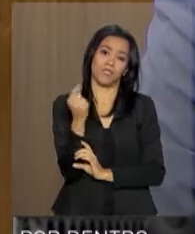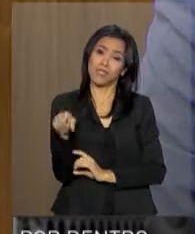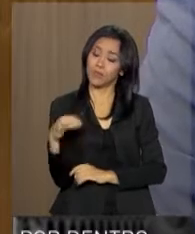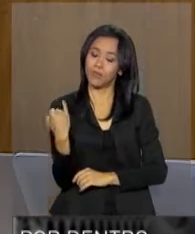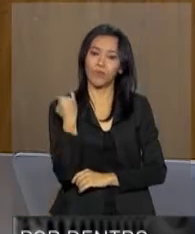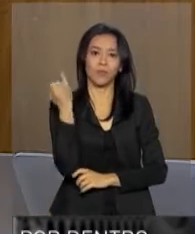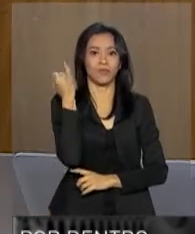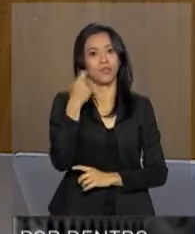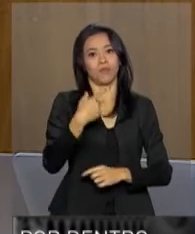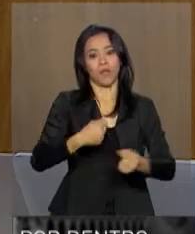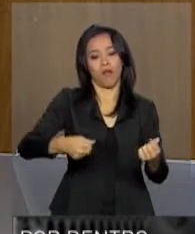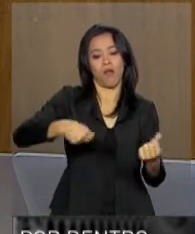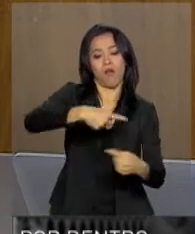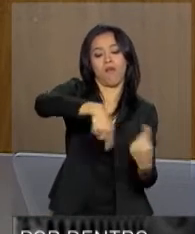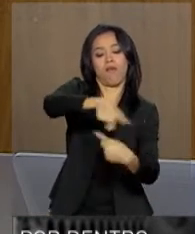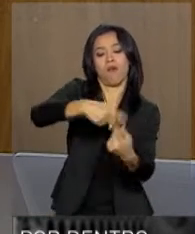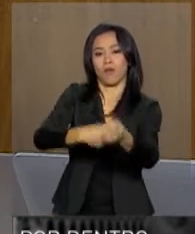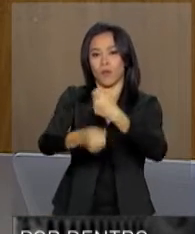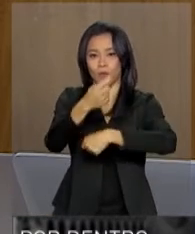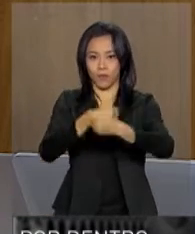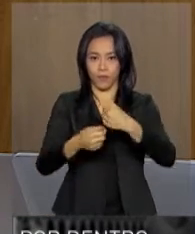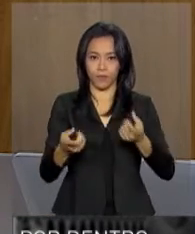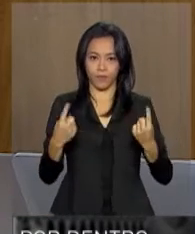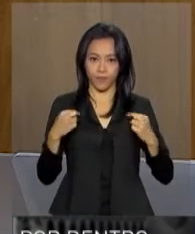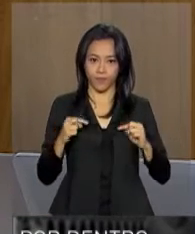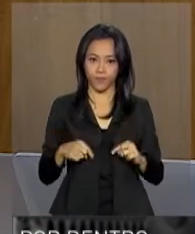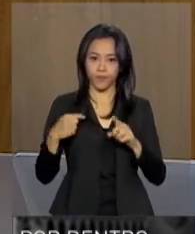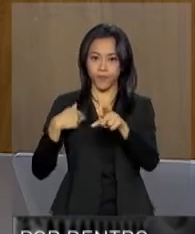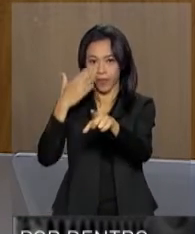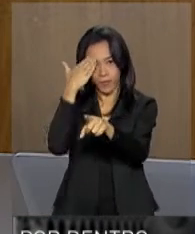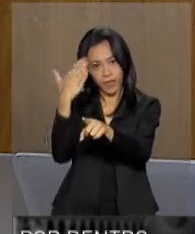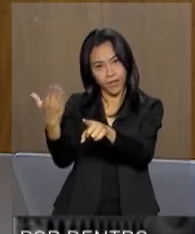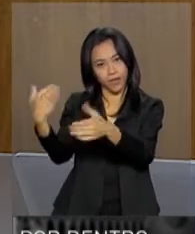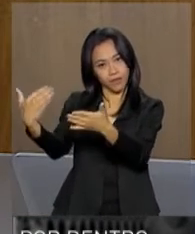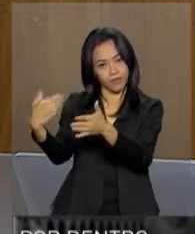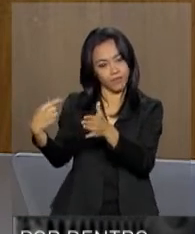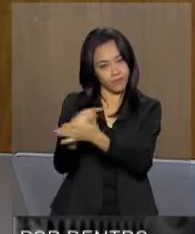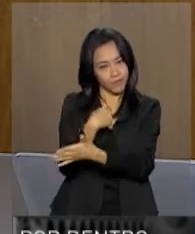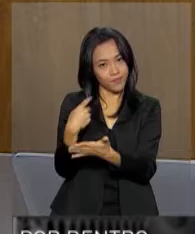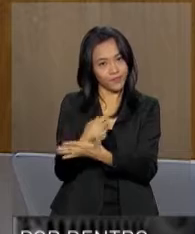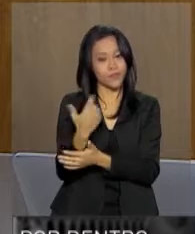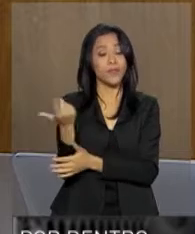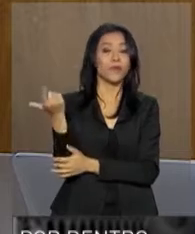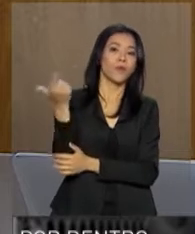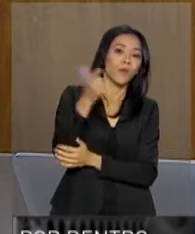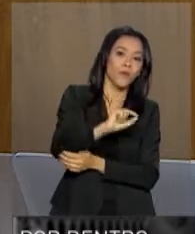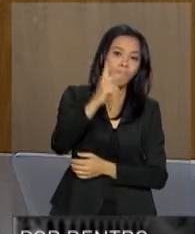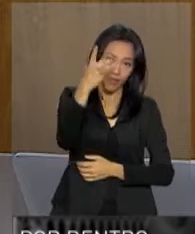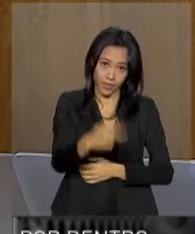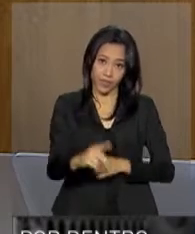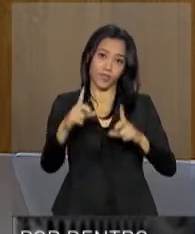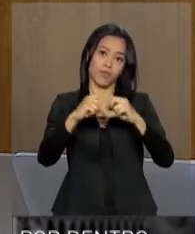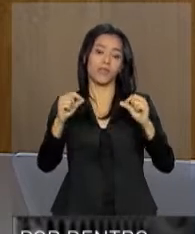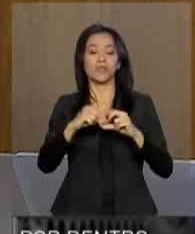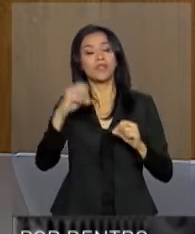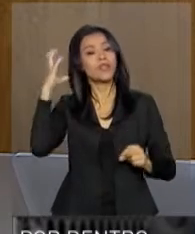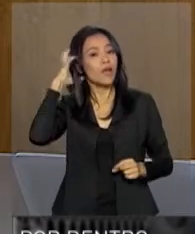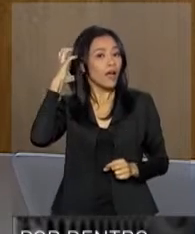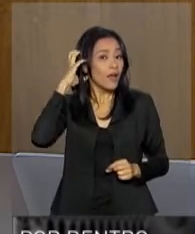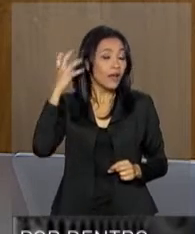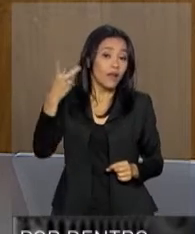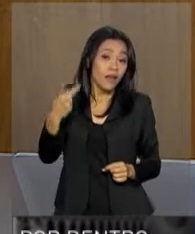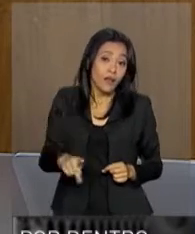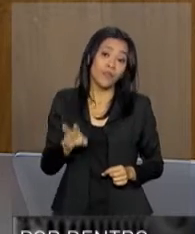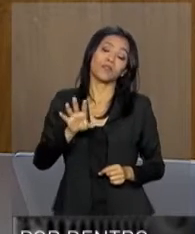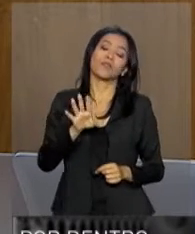de uma maneira muito obrigada pela sua participação ea nossa próxima participação é daqui de brasília da rádio nacional